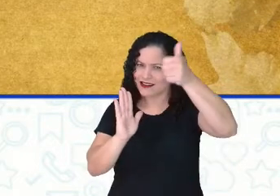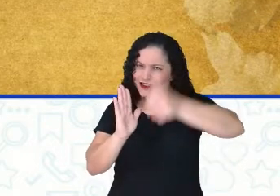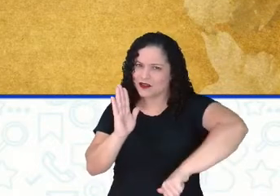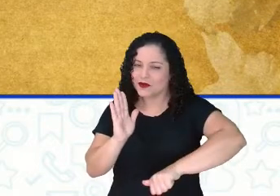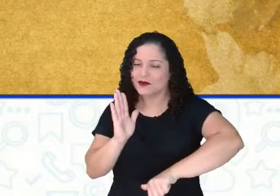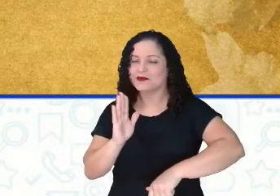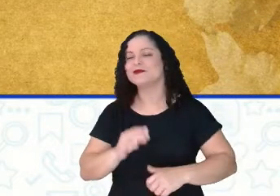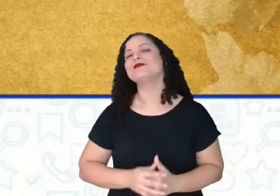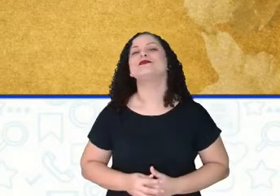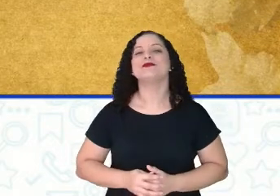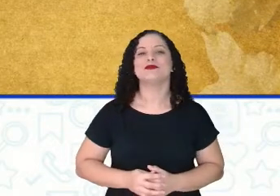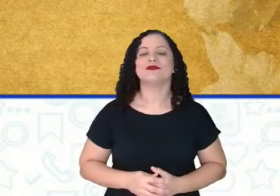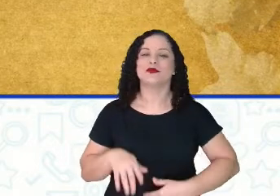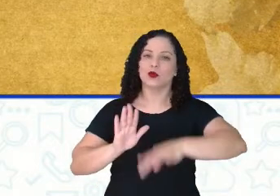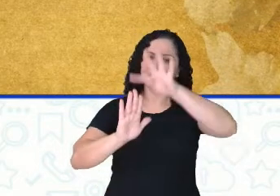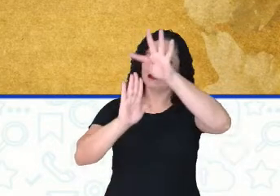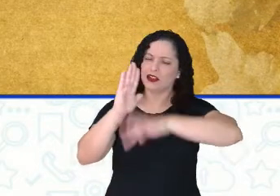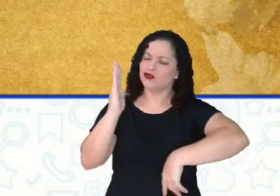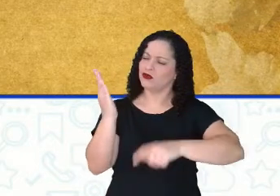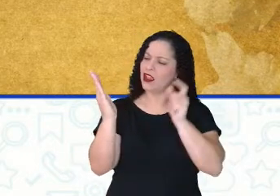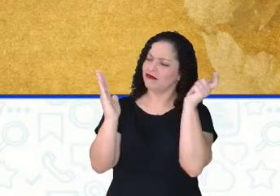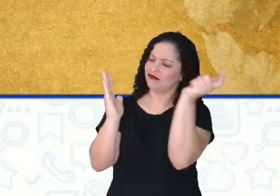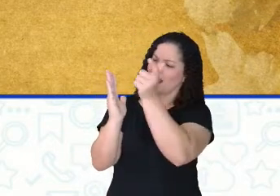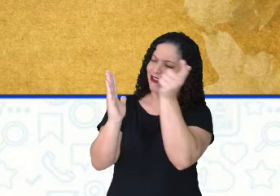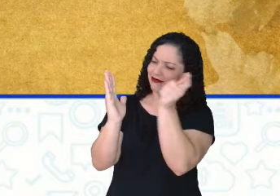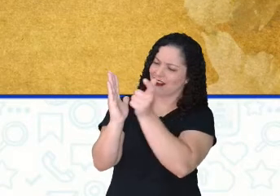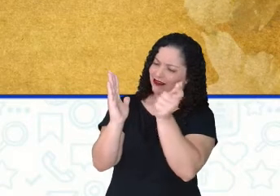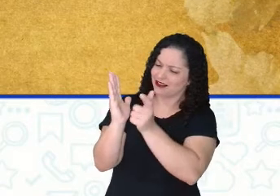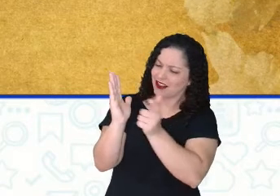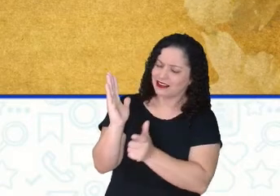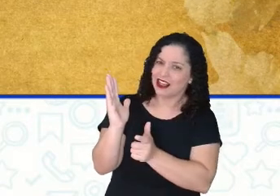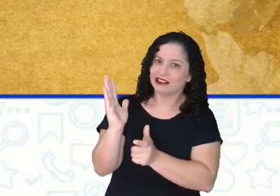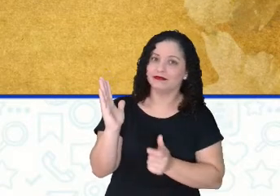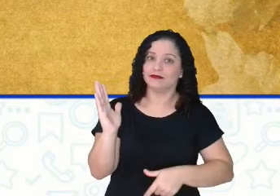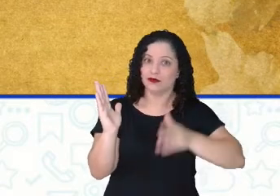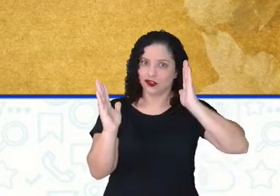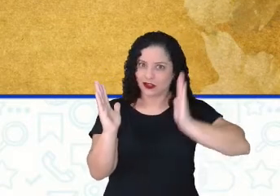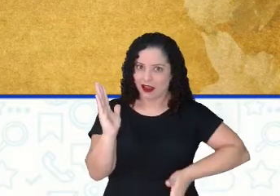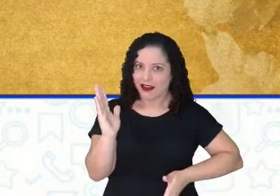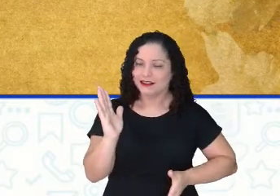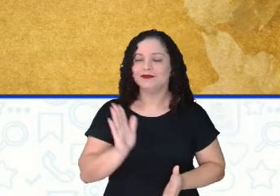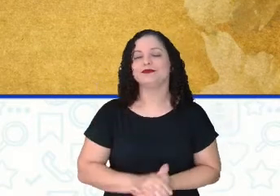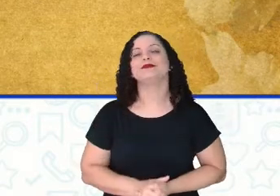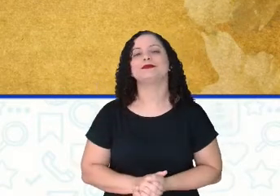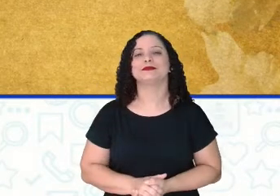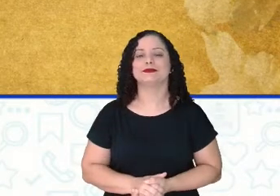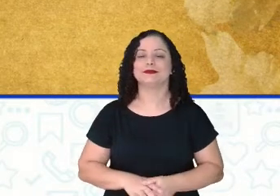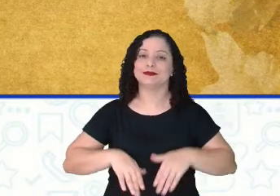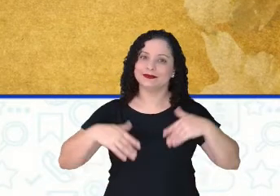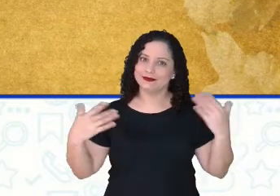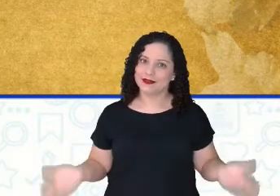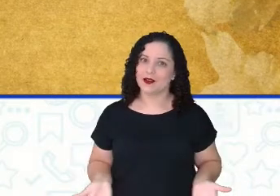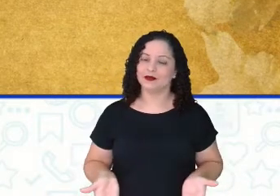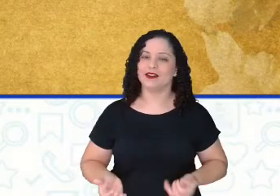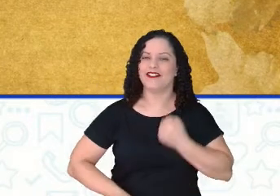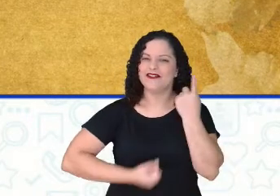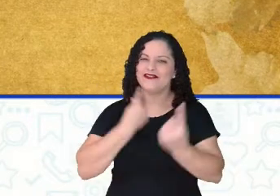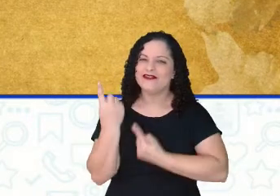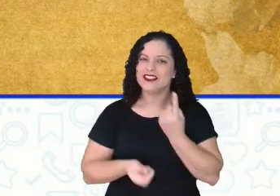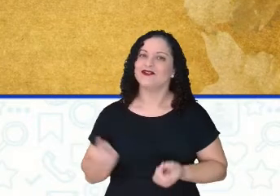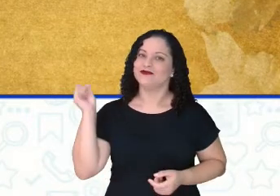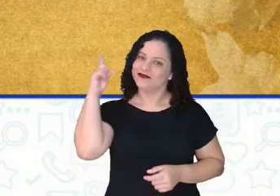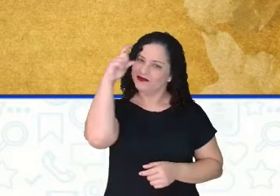análise? Né? Avaliação, né? É um nome muito pesado, né? Ninguém gosta de ser avaliado e nem se avaliar. Não é?